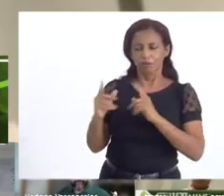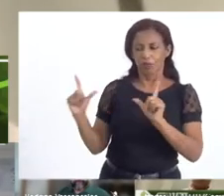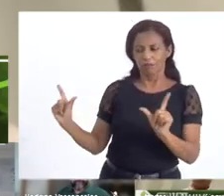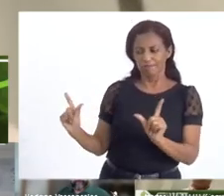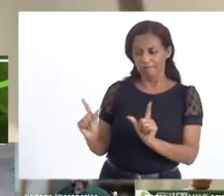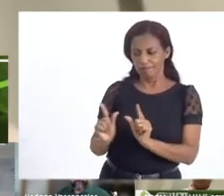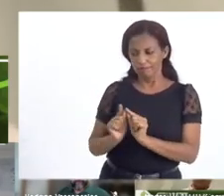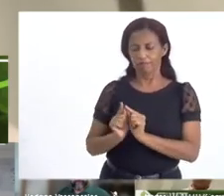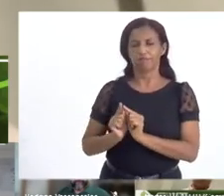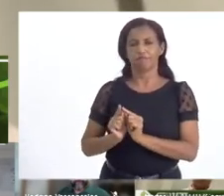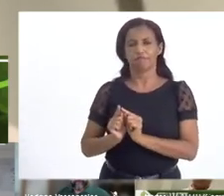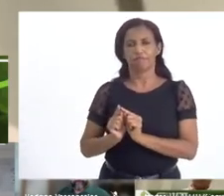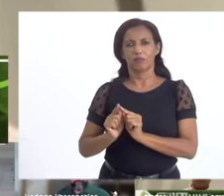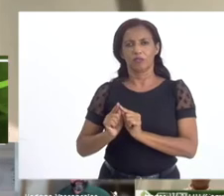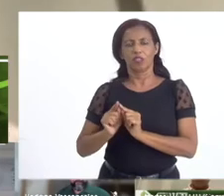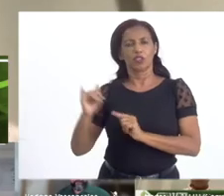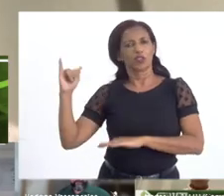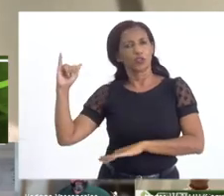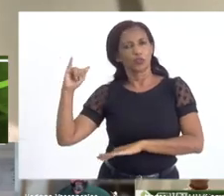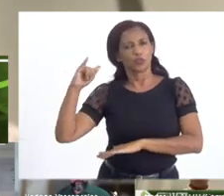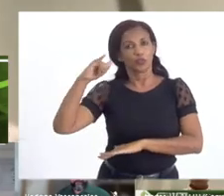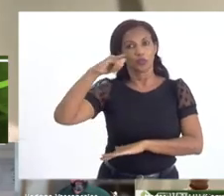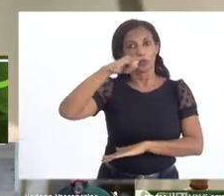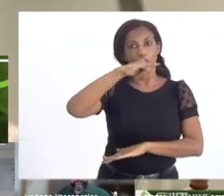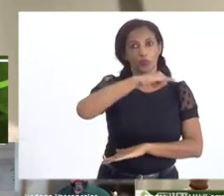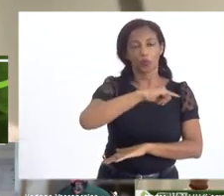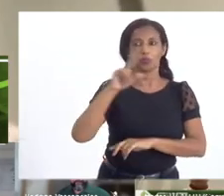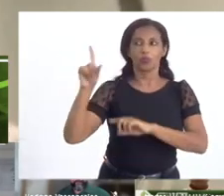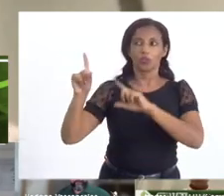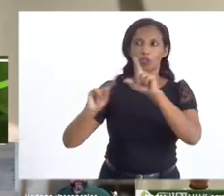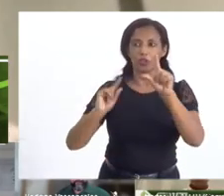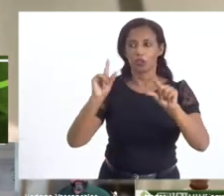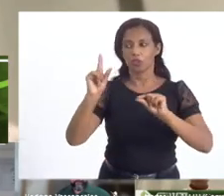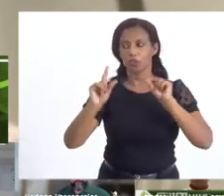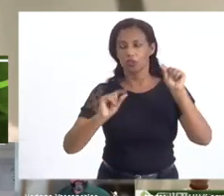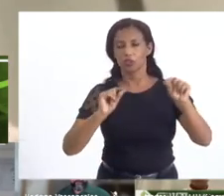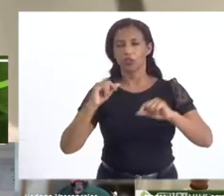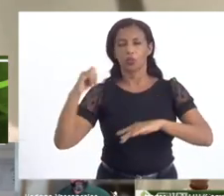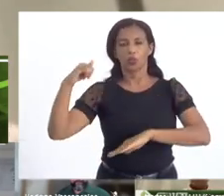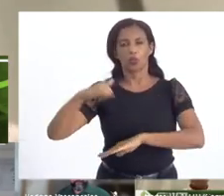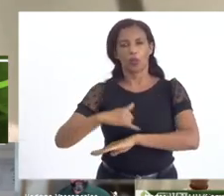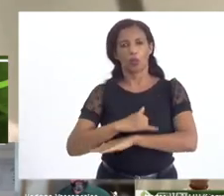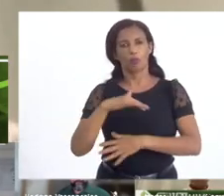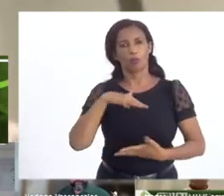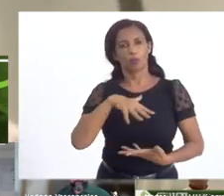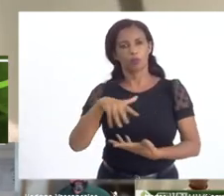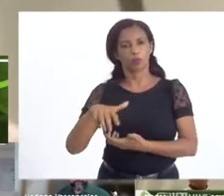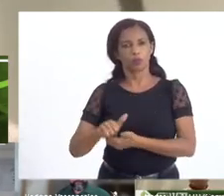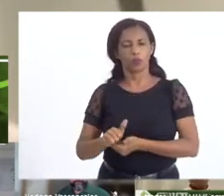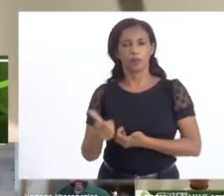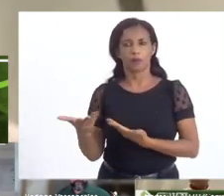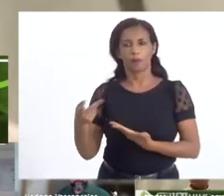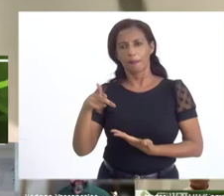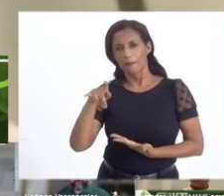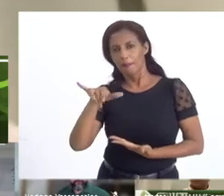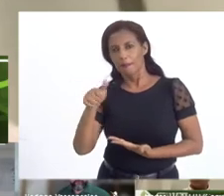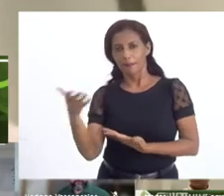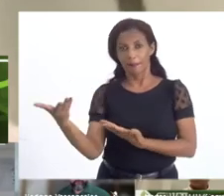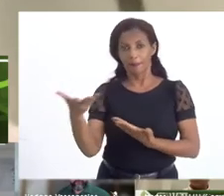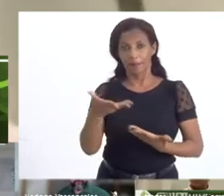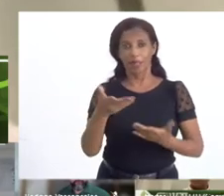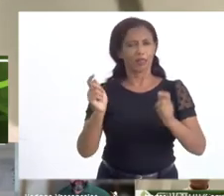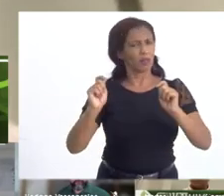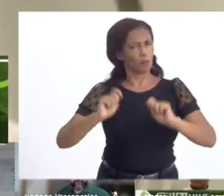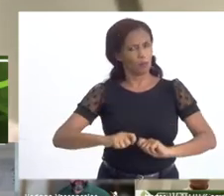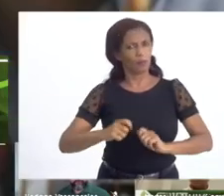redução de tráfego aéreo e de opções no aeroporto internacional. Então, Patrick, agora, por